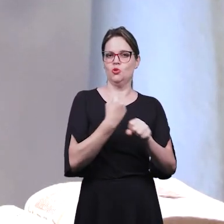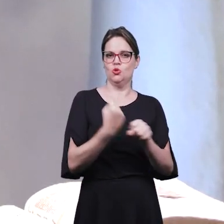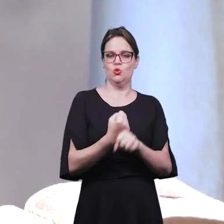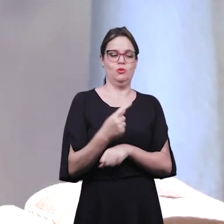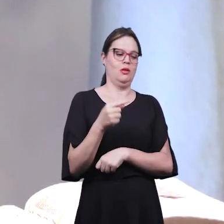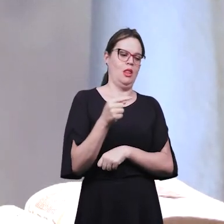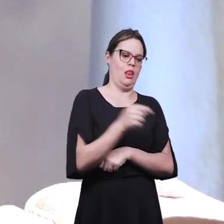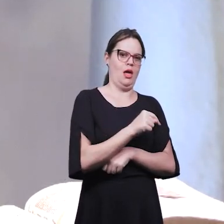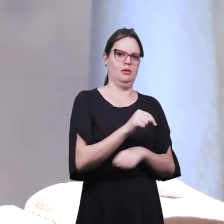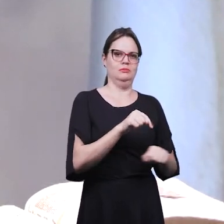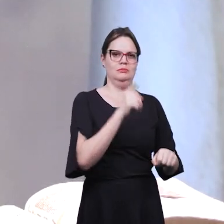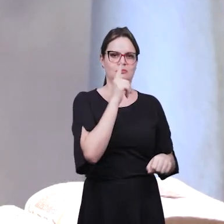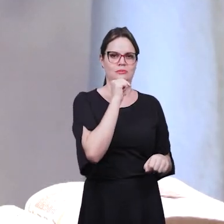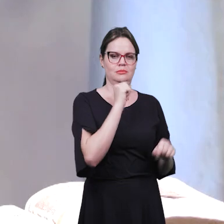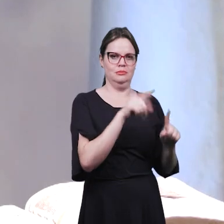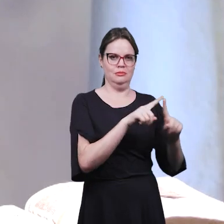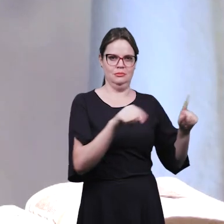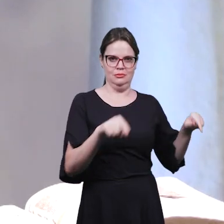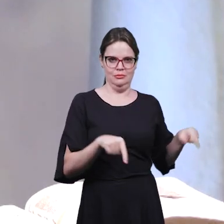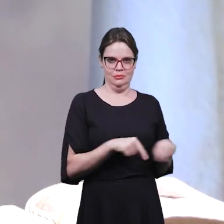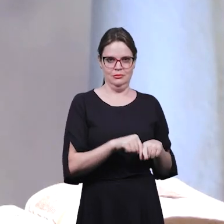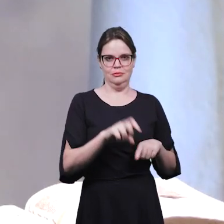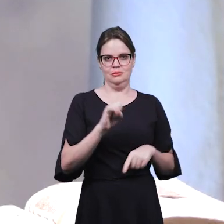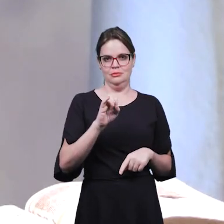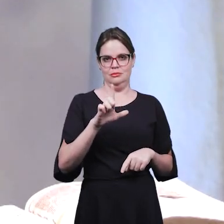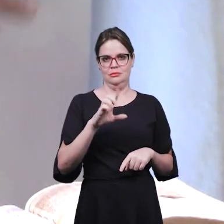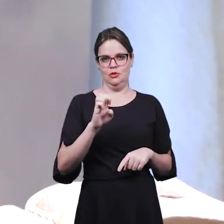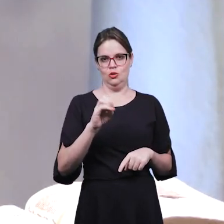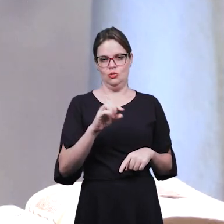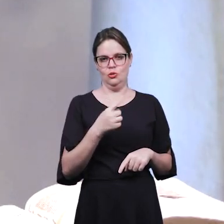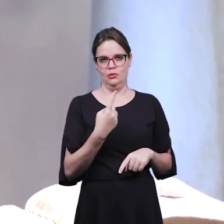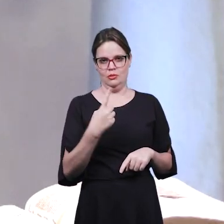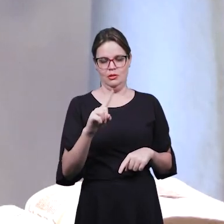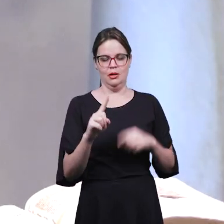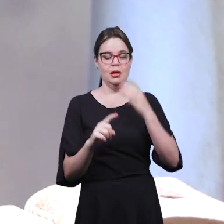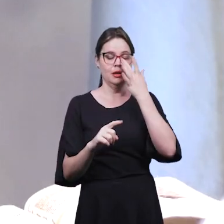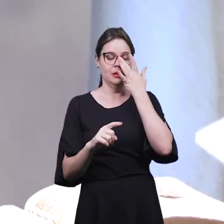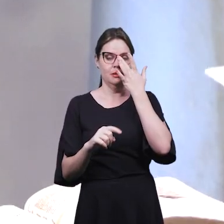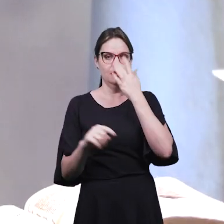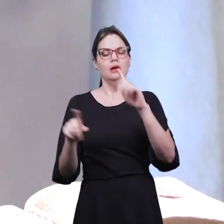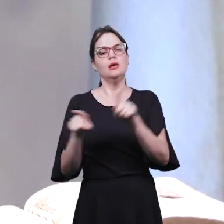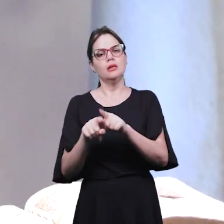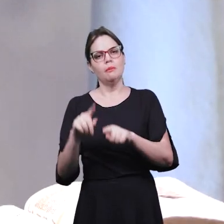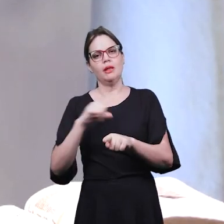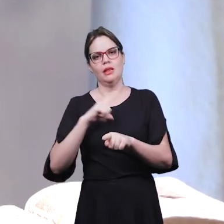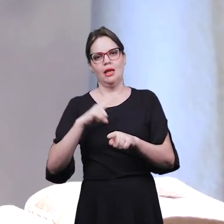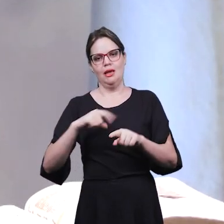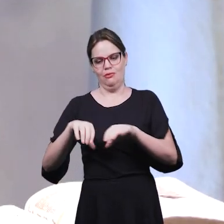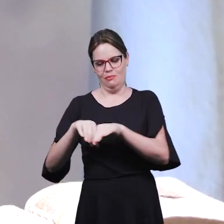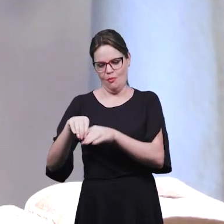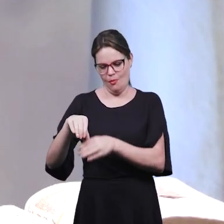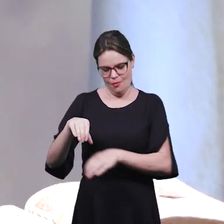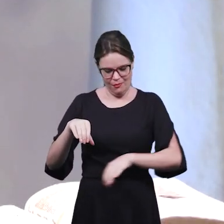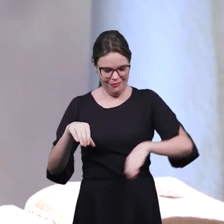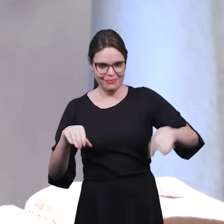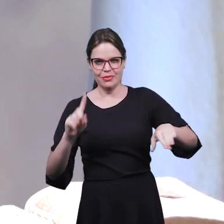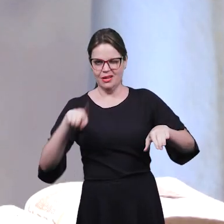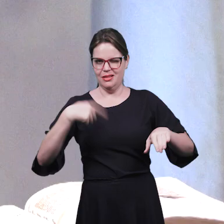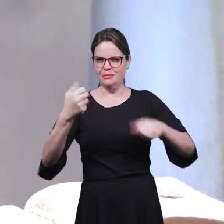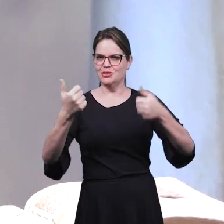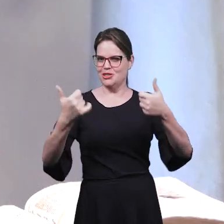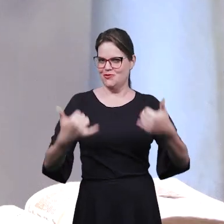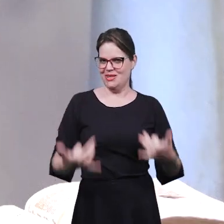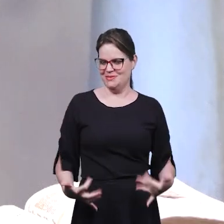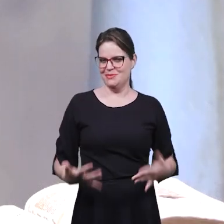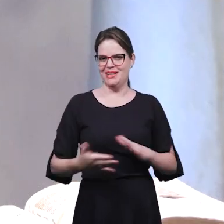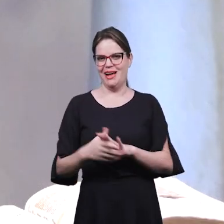Então Ezequias fez aquele tanque, aquele túnel que nós vamos explicar futuramente, subterrâneo ali, a partir